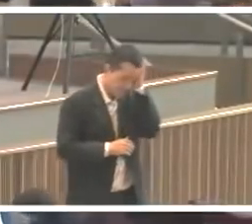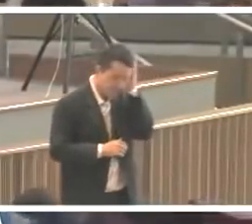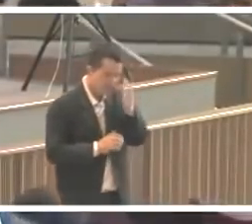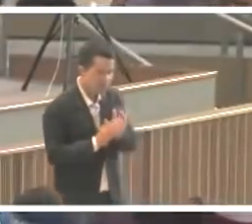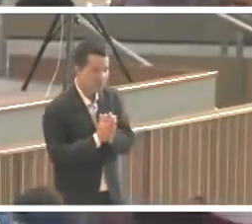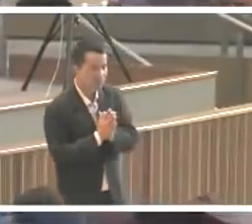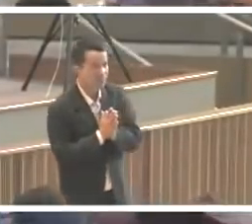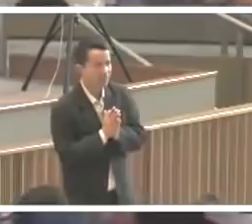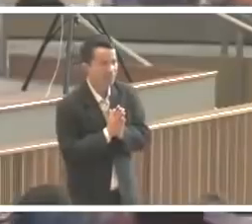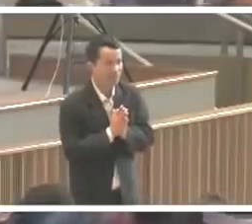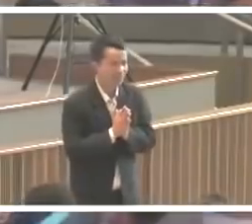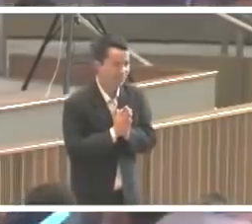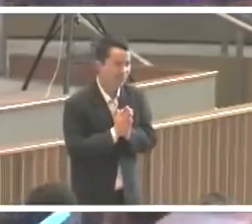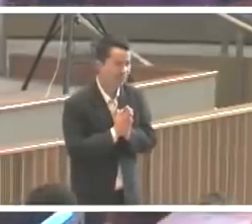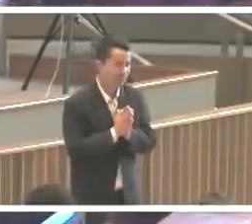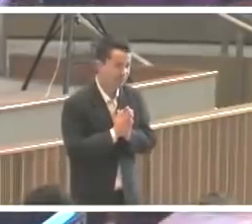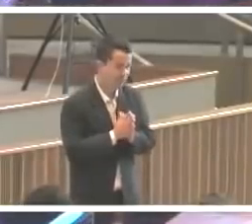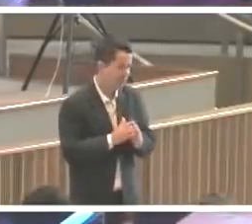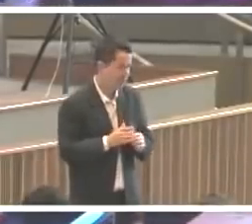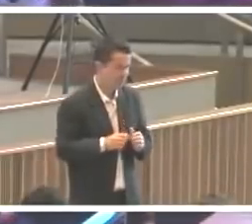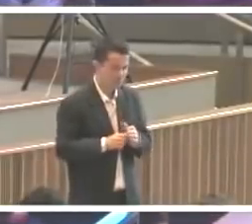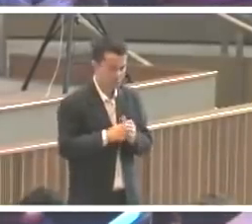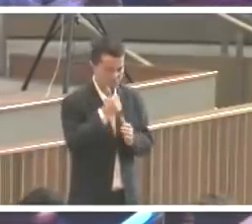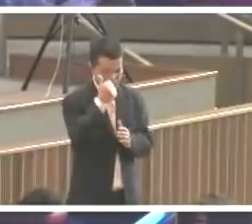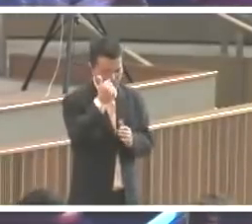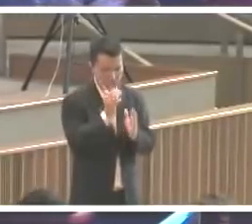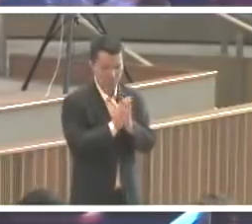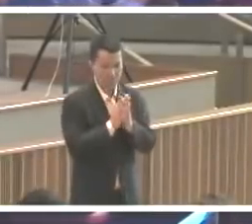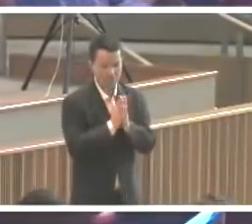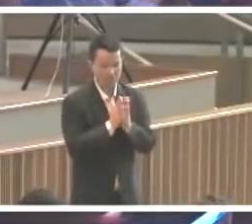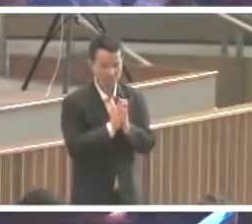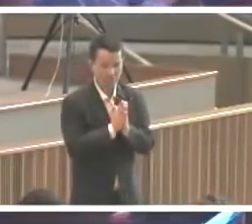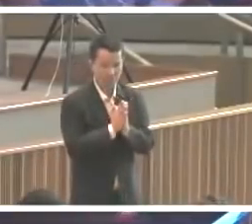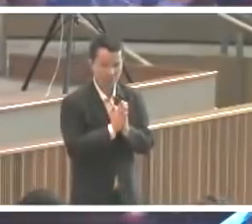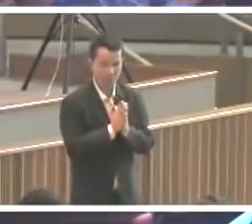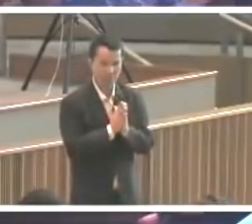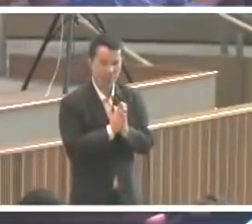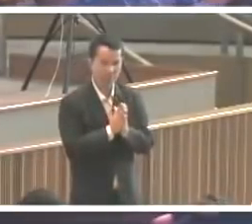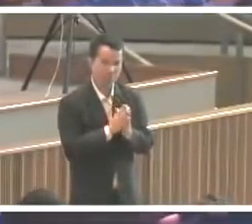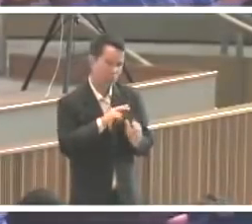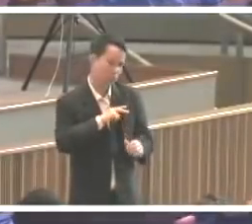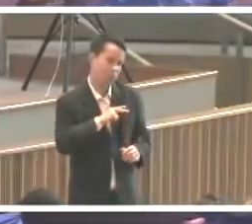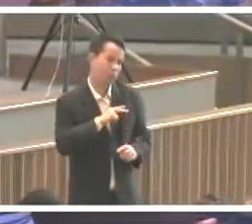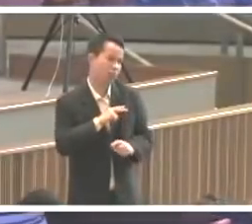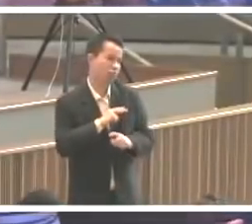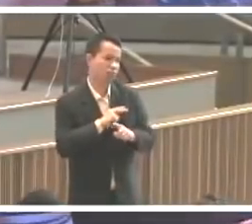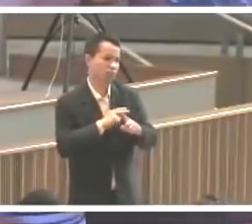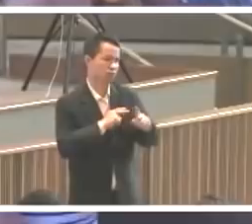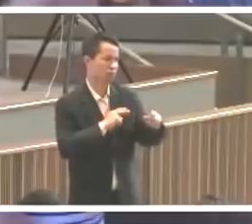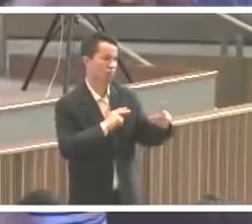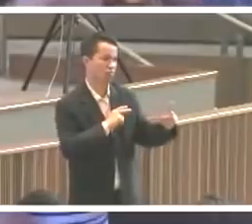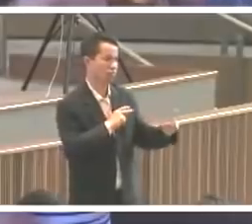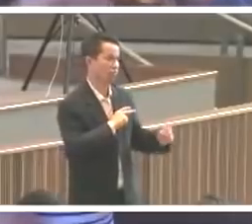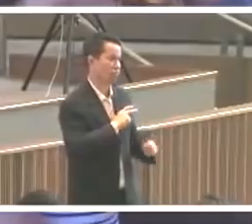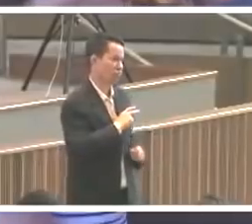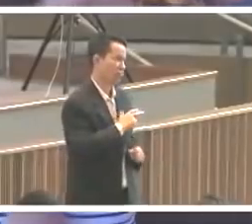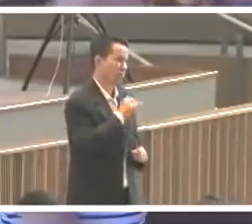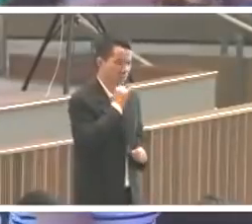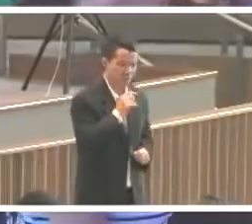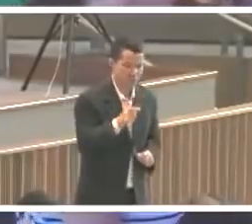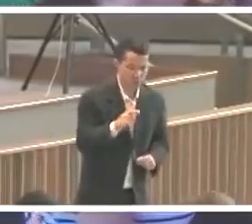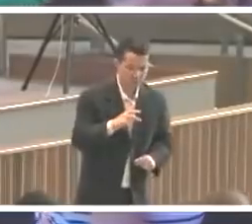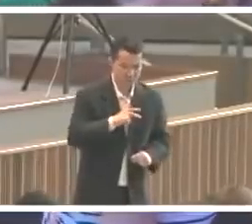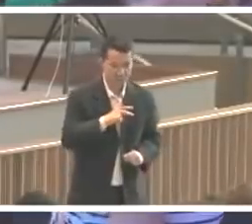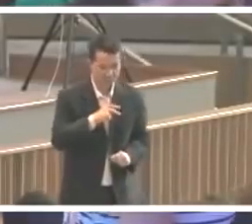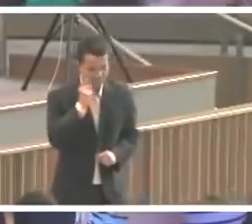A primeira palavra é sua, eu não posso falar, eu vou orar logo depois por você, mas a primeira palavra é quando a gente abre o coração